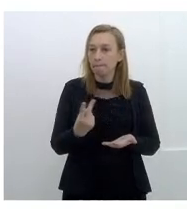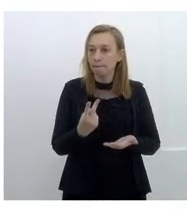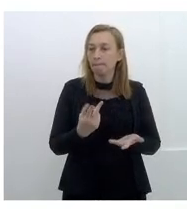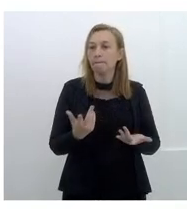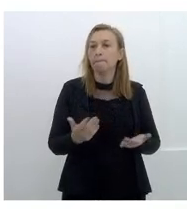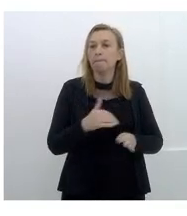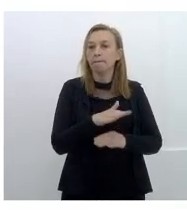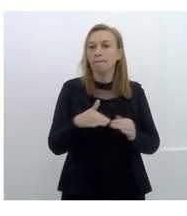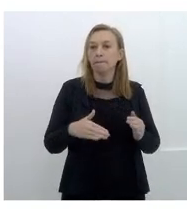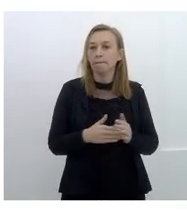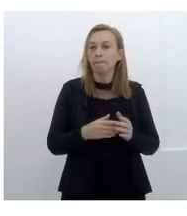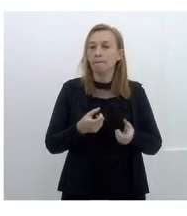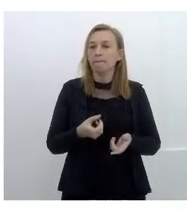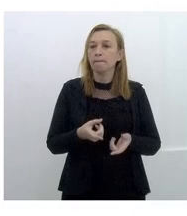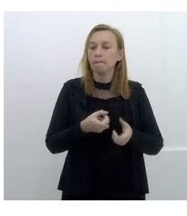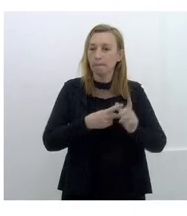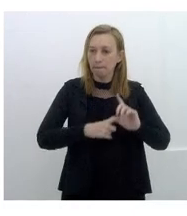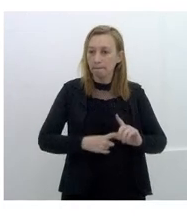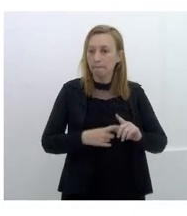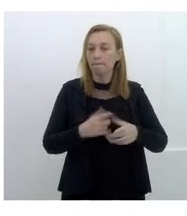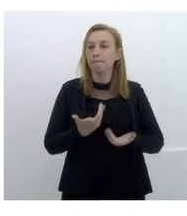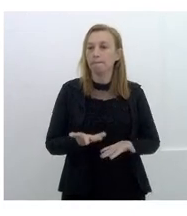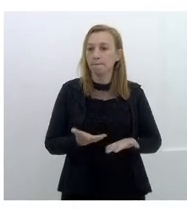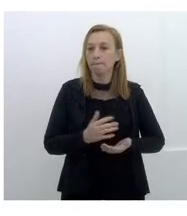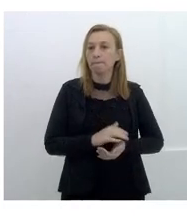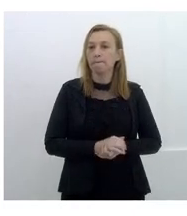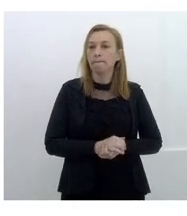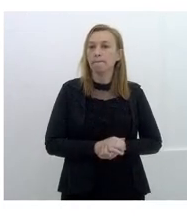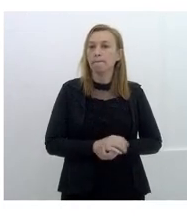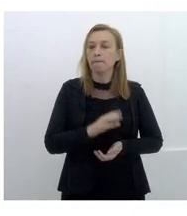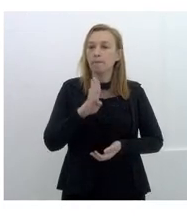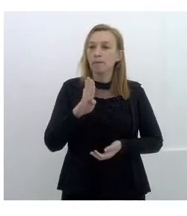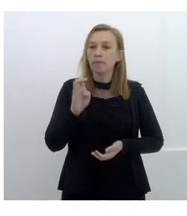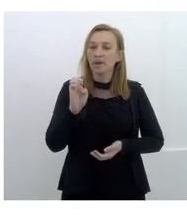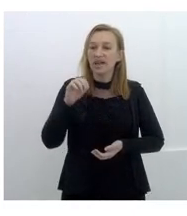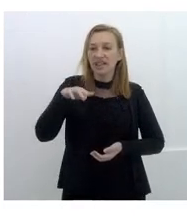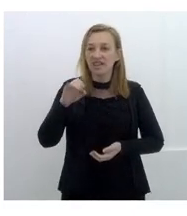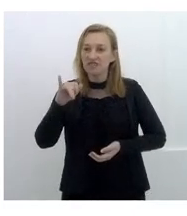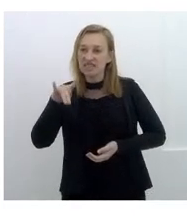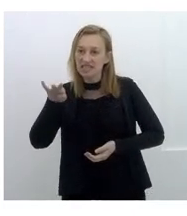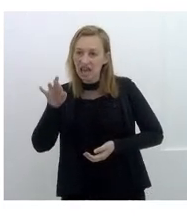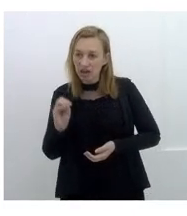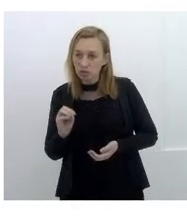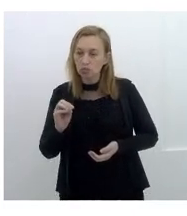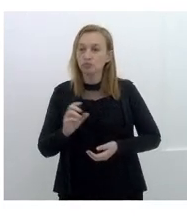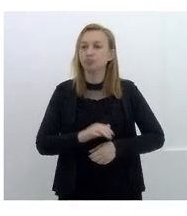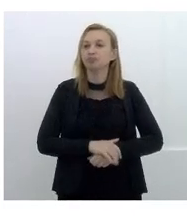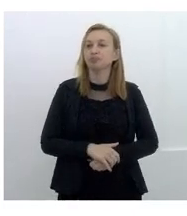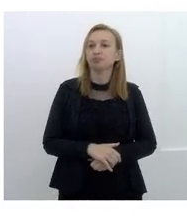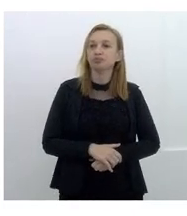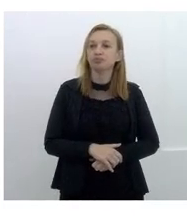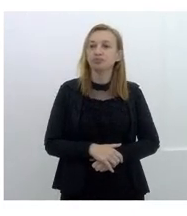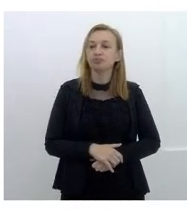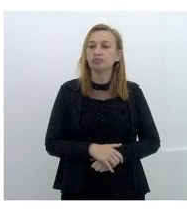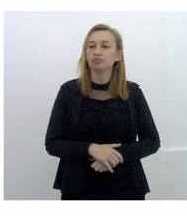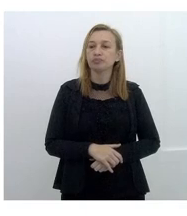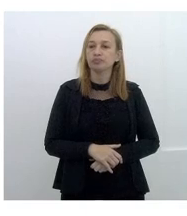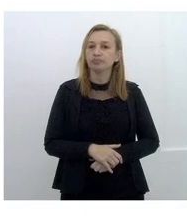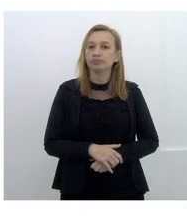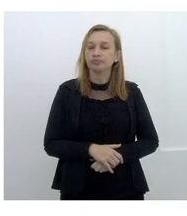iguais Entre todos os dependentes é todos os beneficiários e quando houver